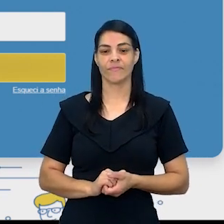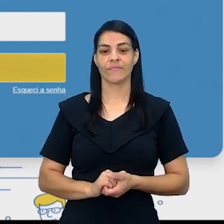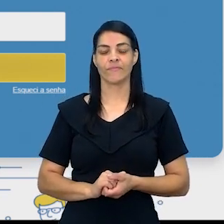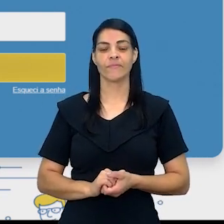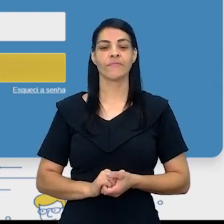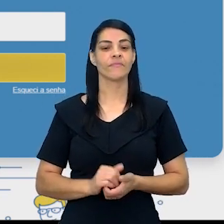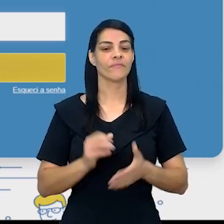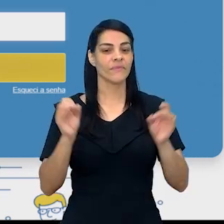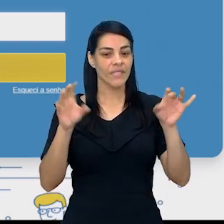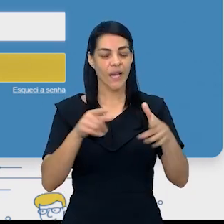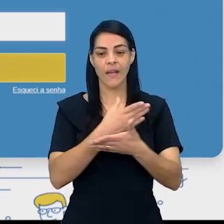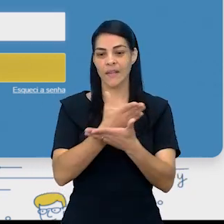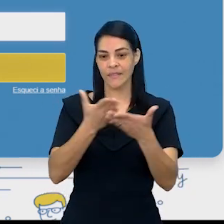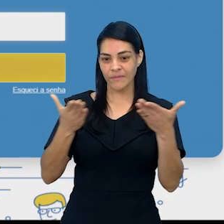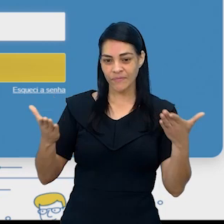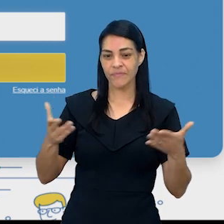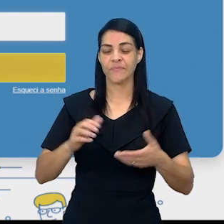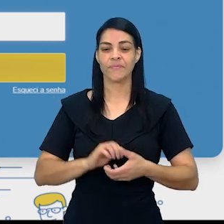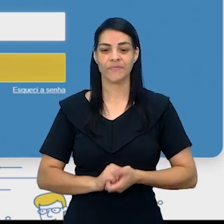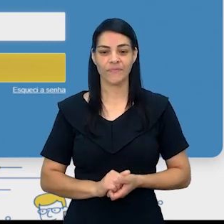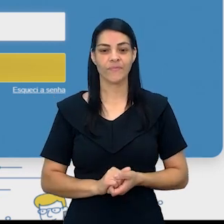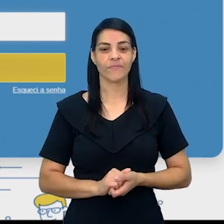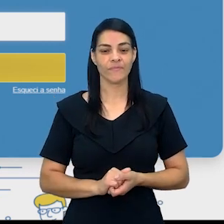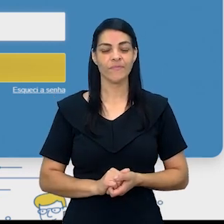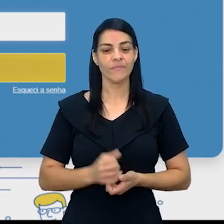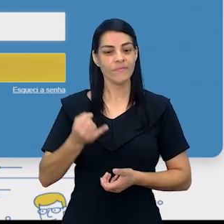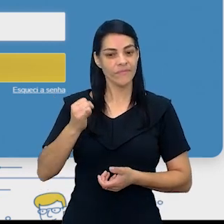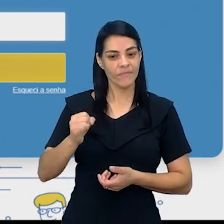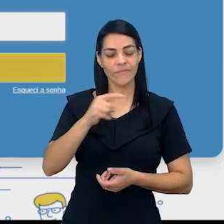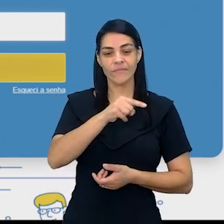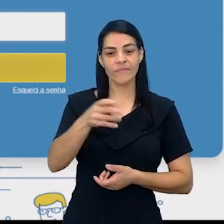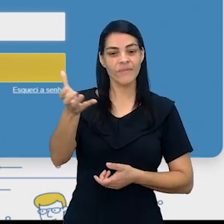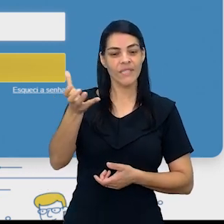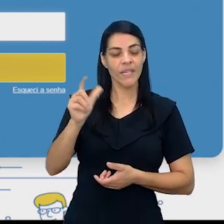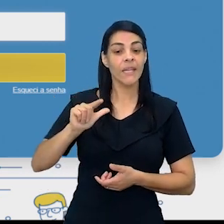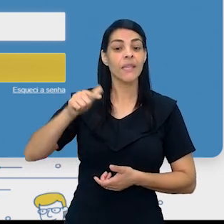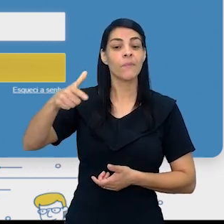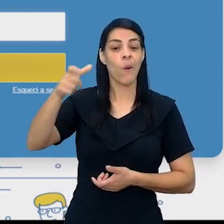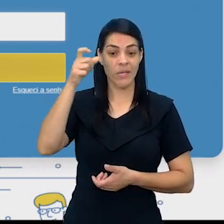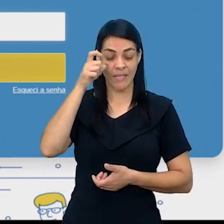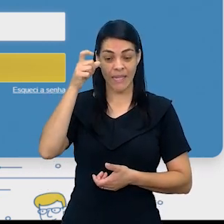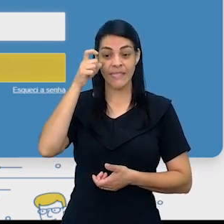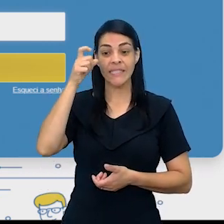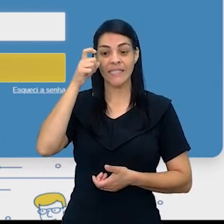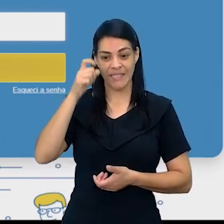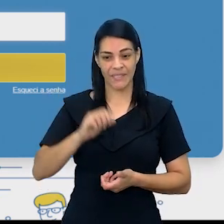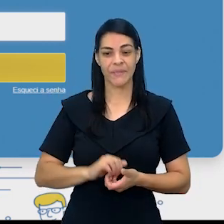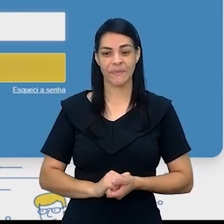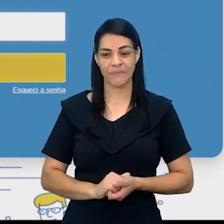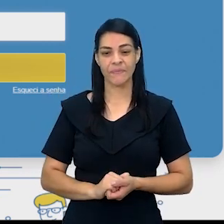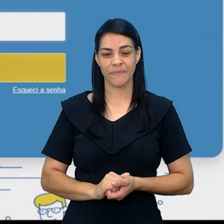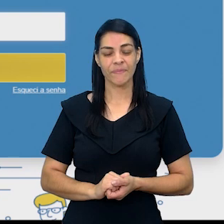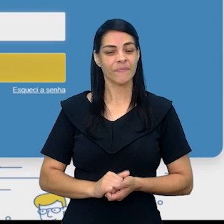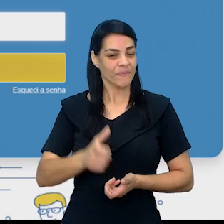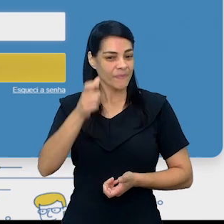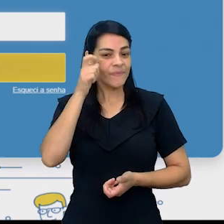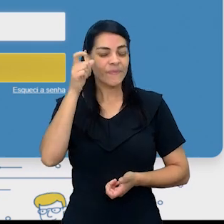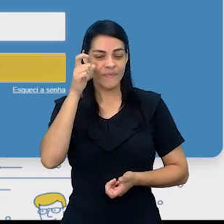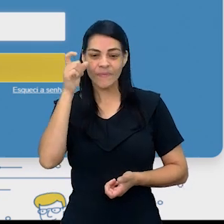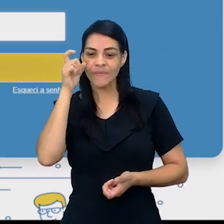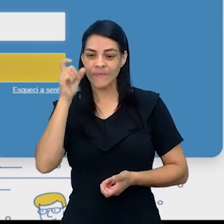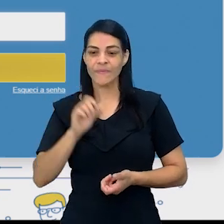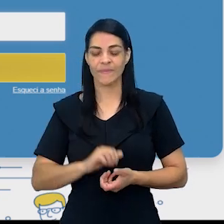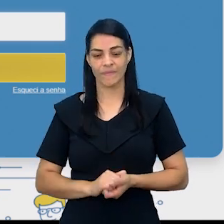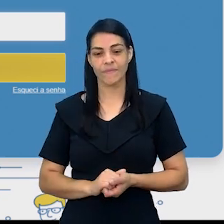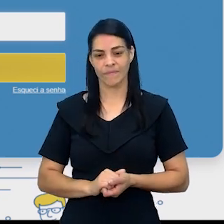aí para eles né Vanderlei o caso alguém queira depois assistir assistir vai